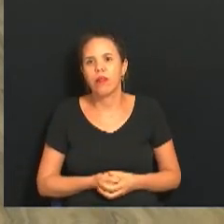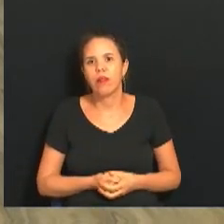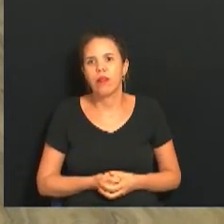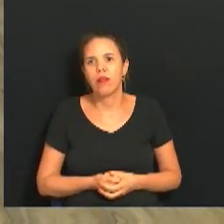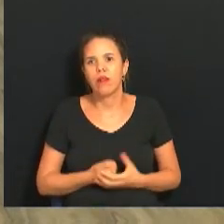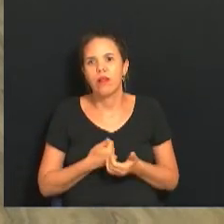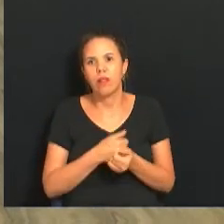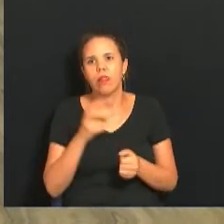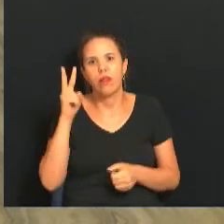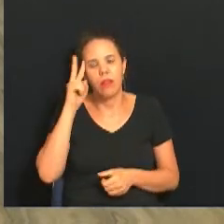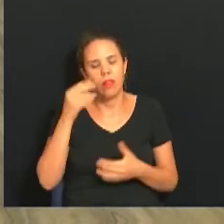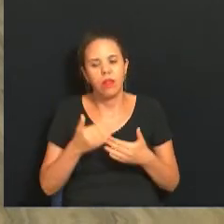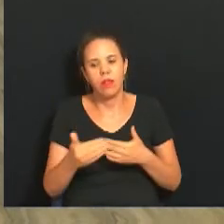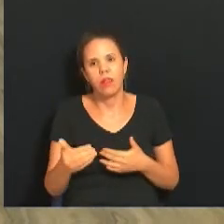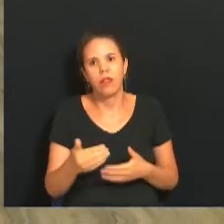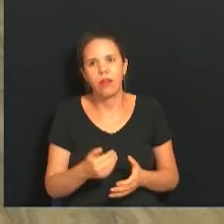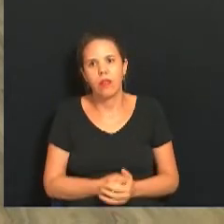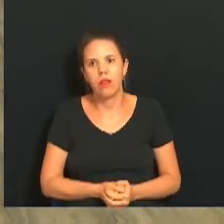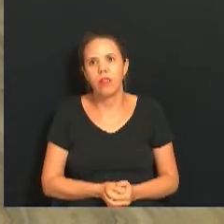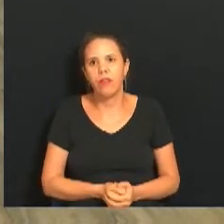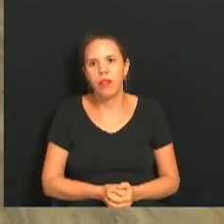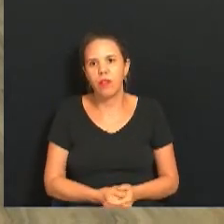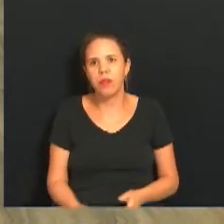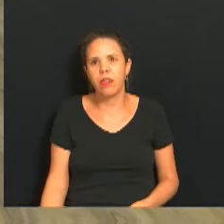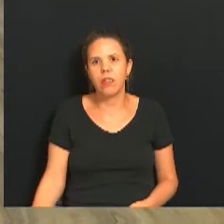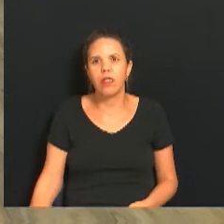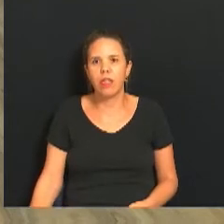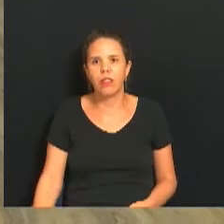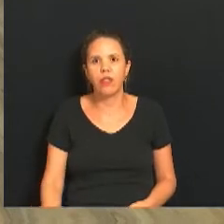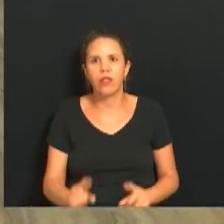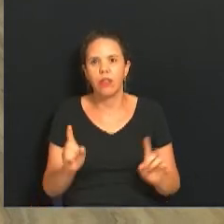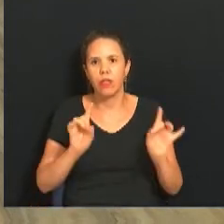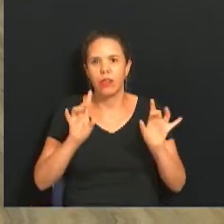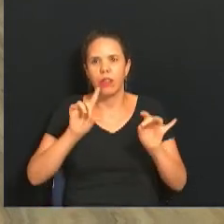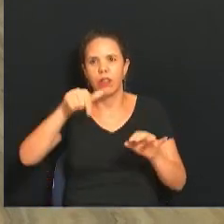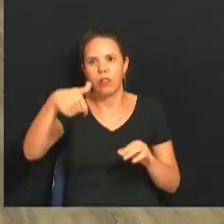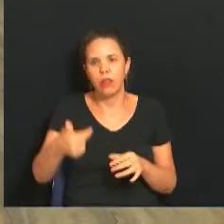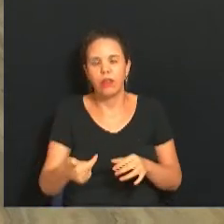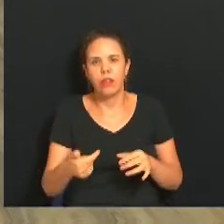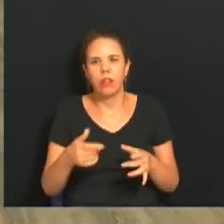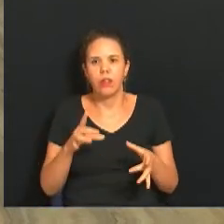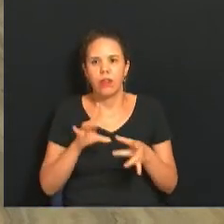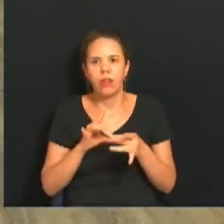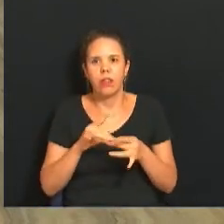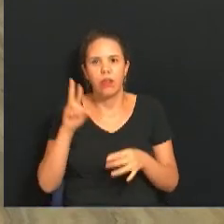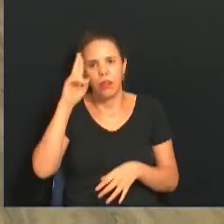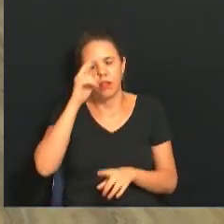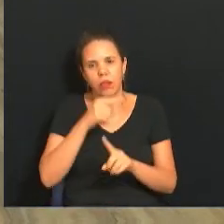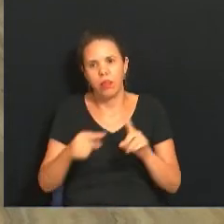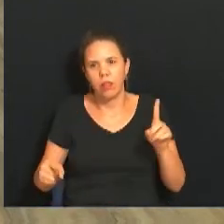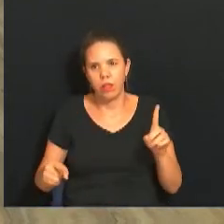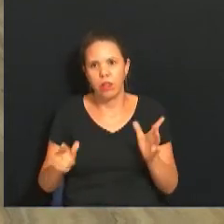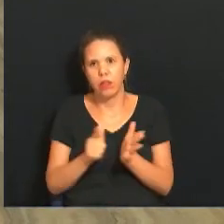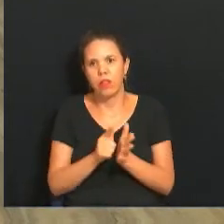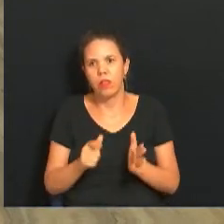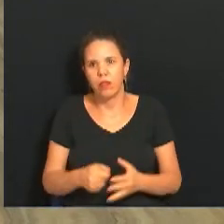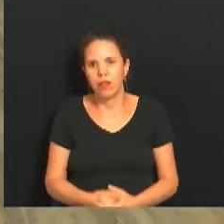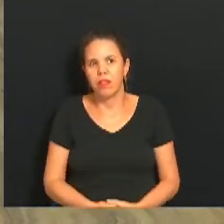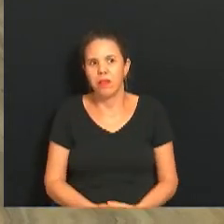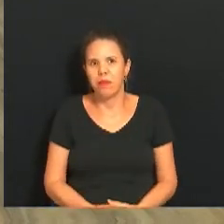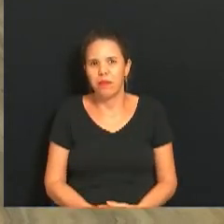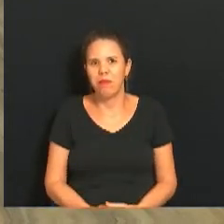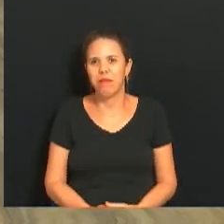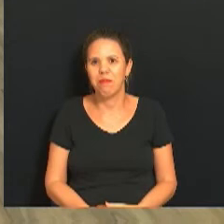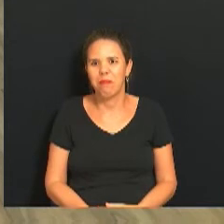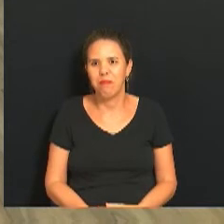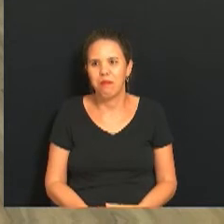próxima segunda-feira a reunião extraordinária e depois, coladinho, a partir do 12h30, a gente chega aqui com o Câmara Notícia.